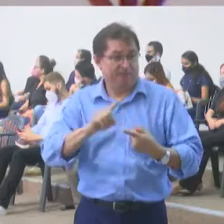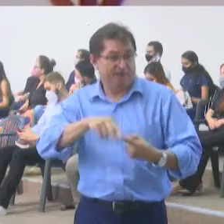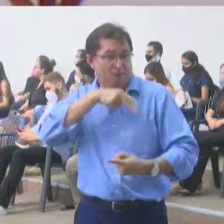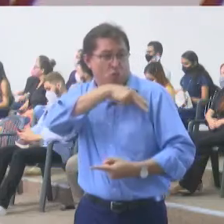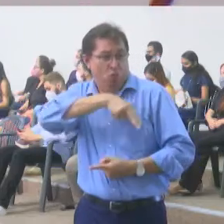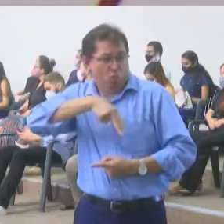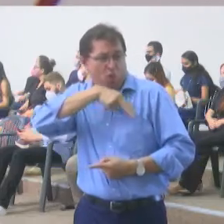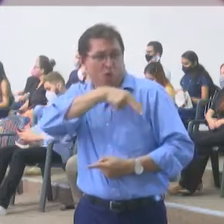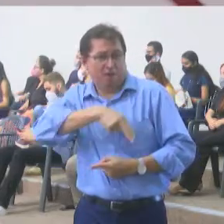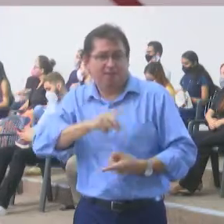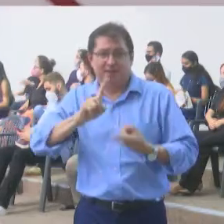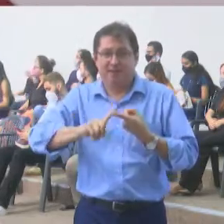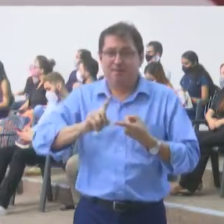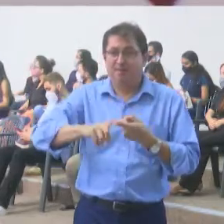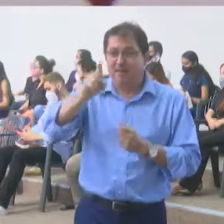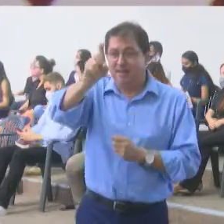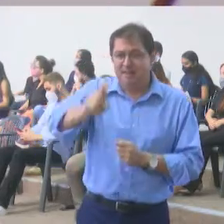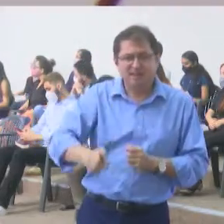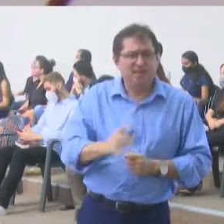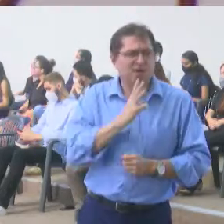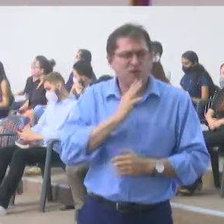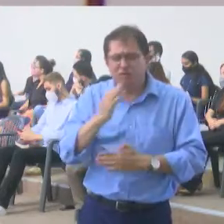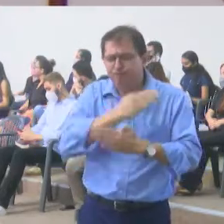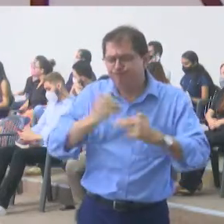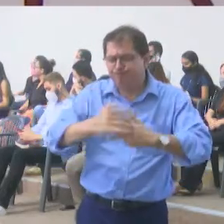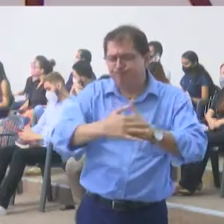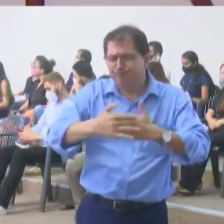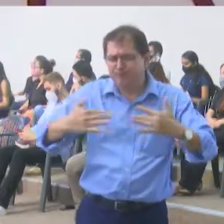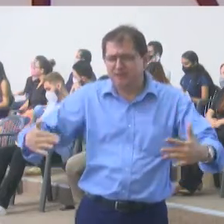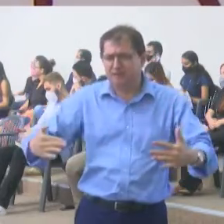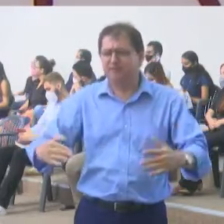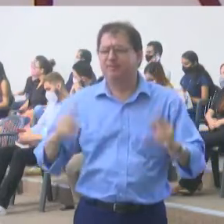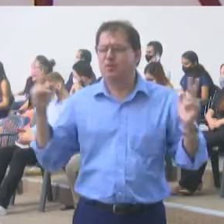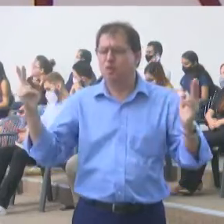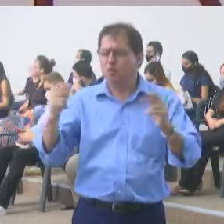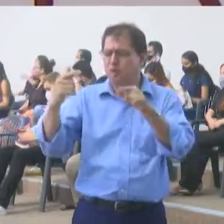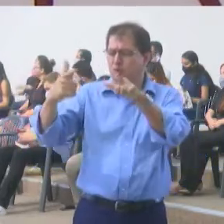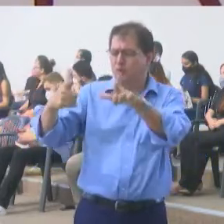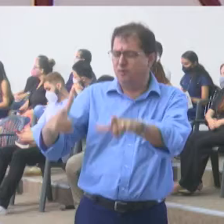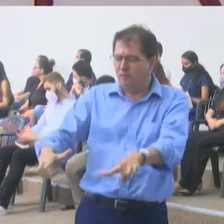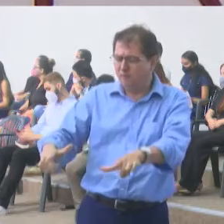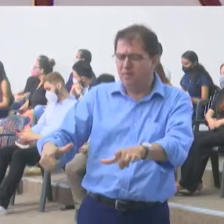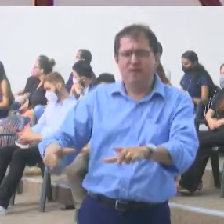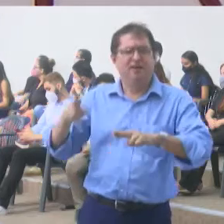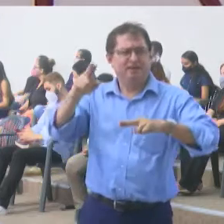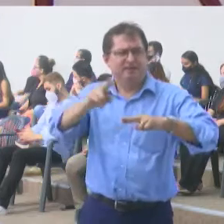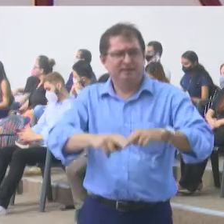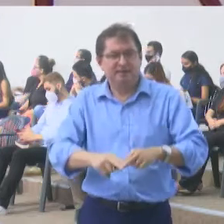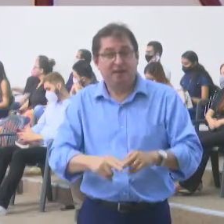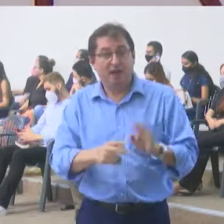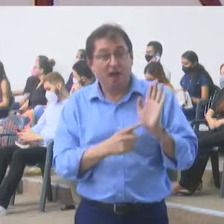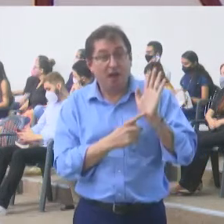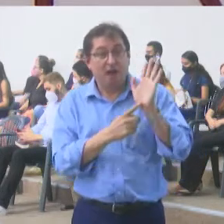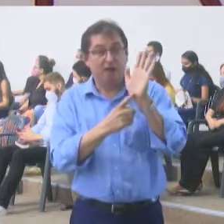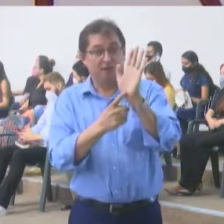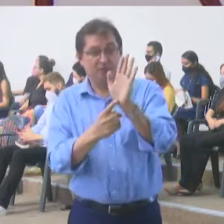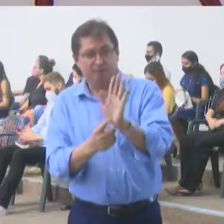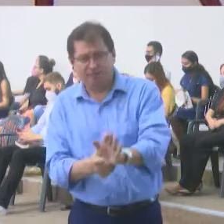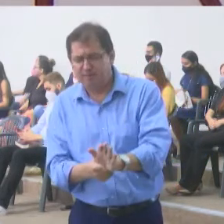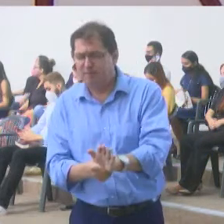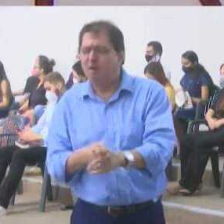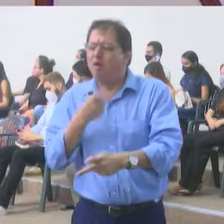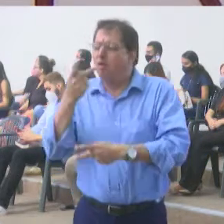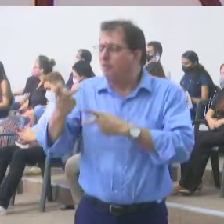conhecida. Então imagine comigo um local de reunião onde estão todos lá sentados no mesmo lugar. E aqui Boaz apresenta a sua petição, a